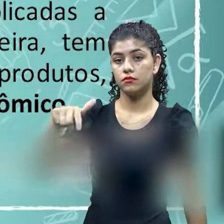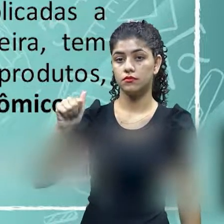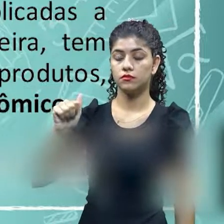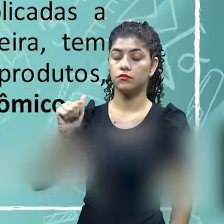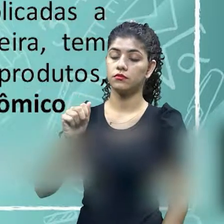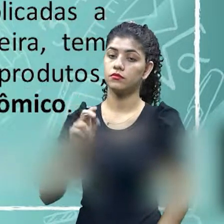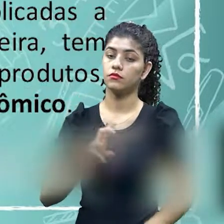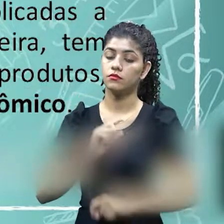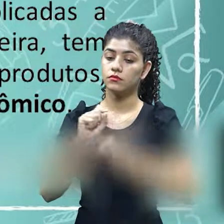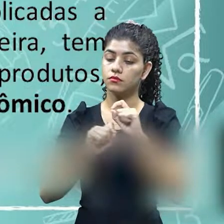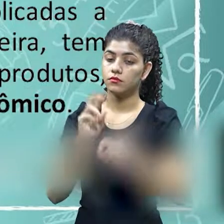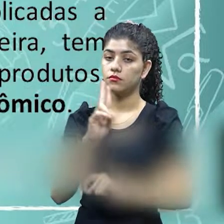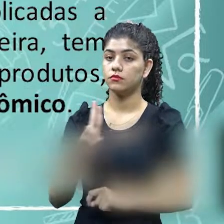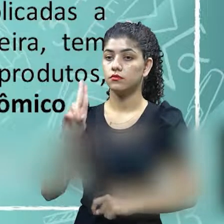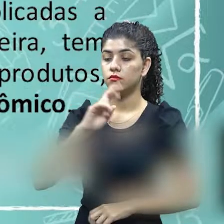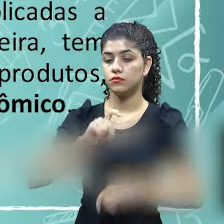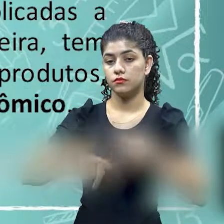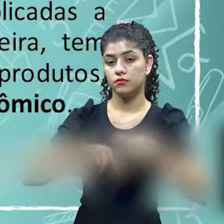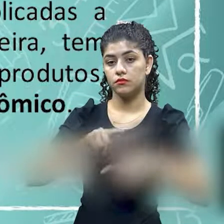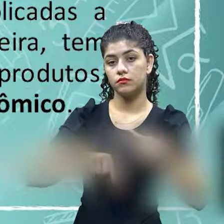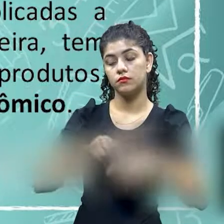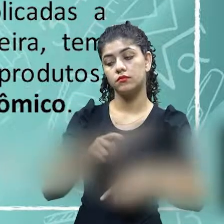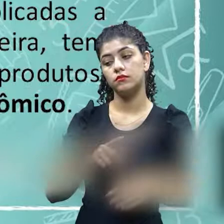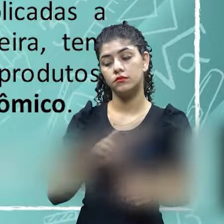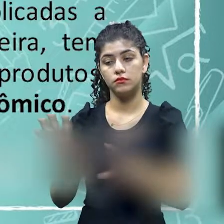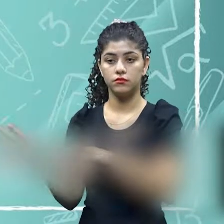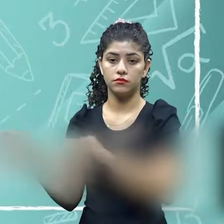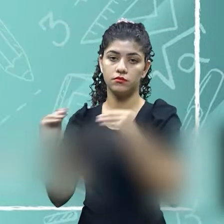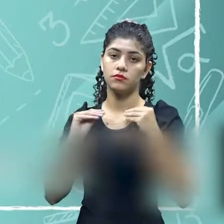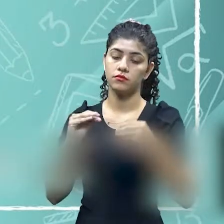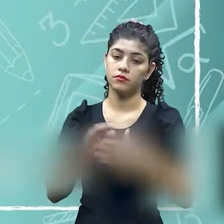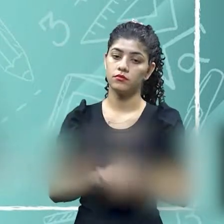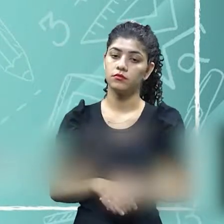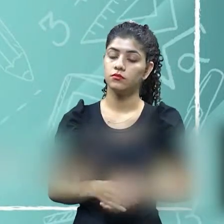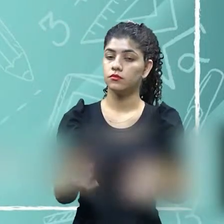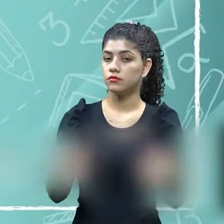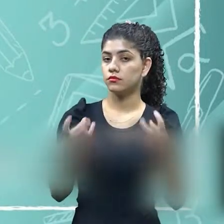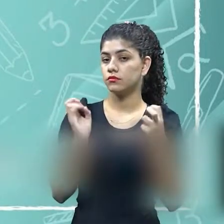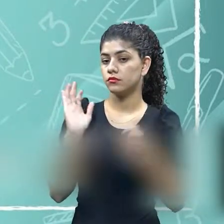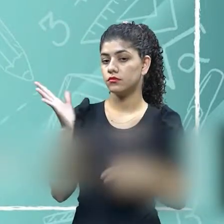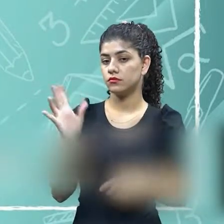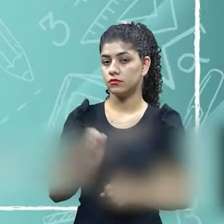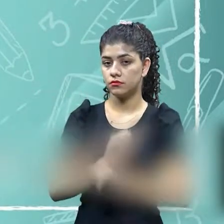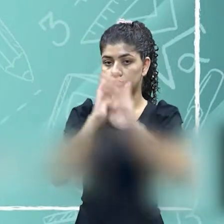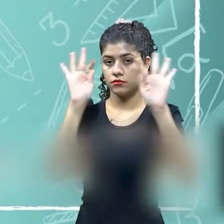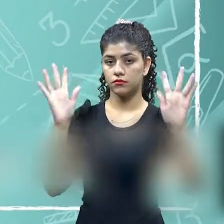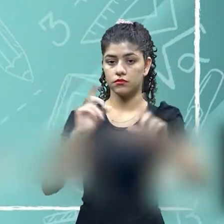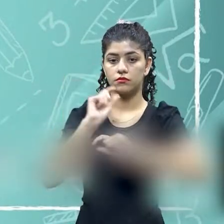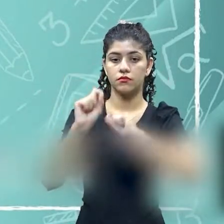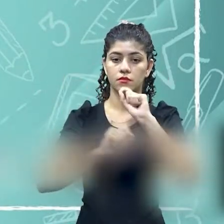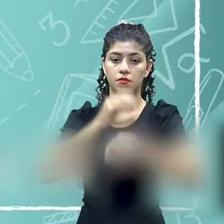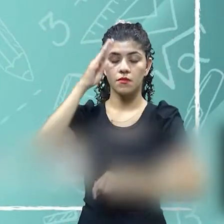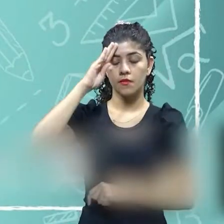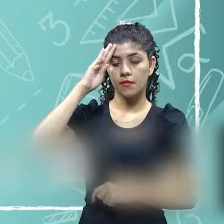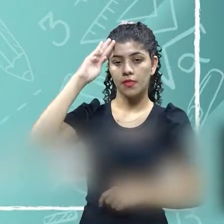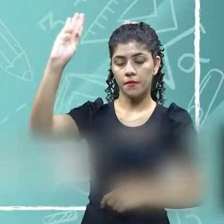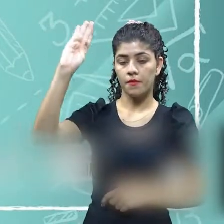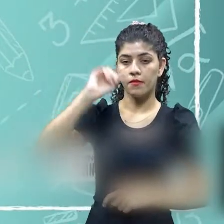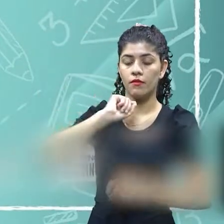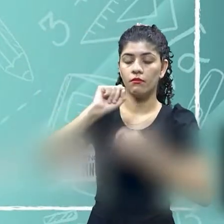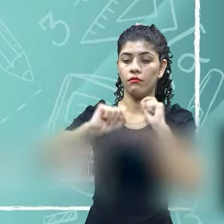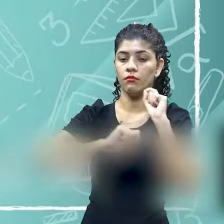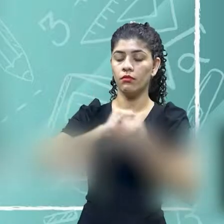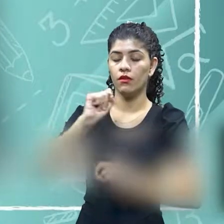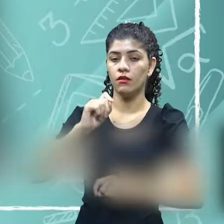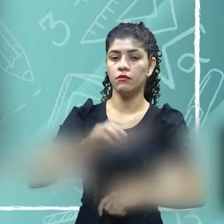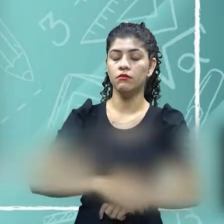importações aplicadas a produtos oriundos dos seus integrantes. Então, já observamos aqui de forma mais clara que um dos principais efeitos